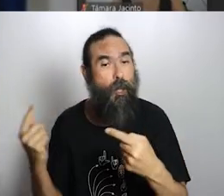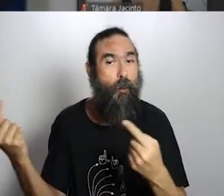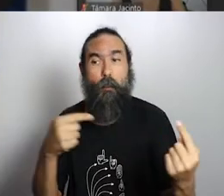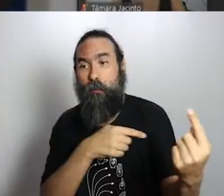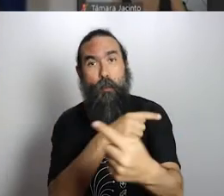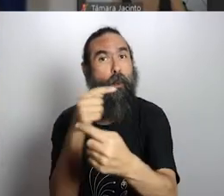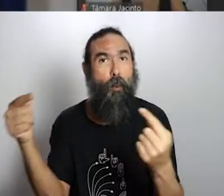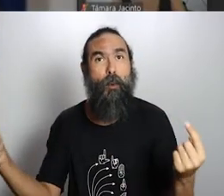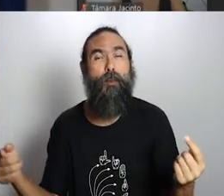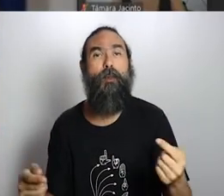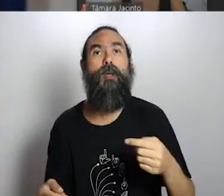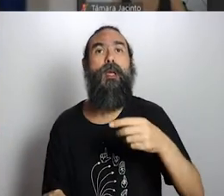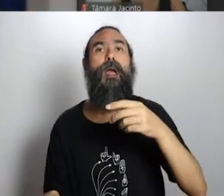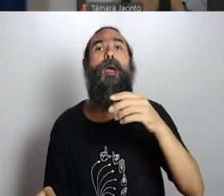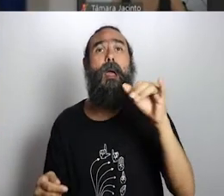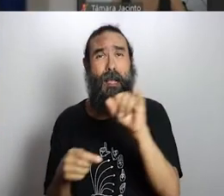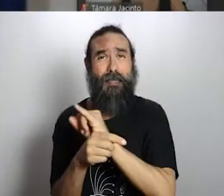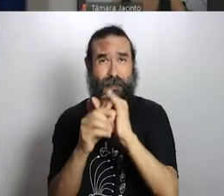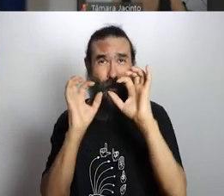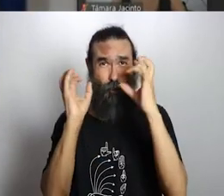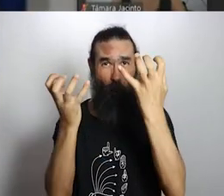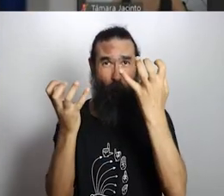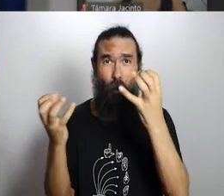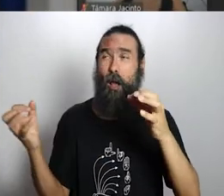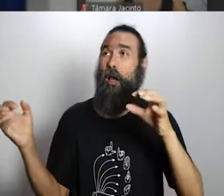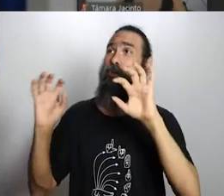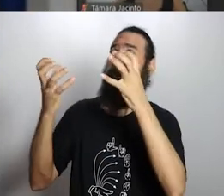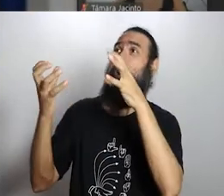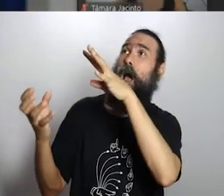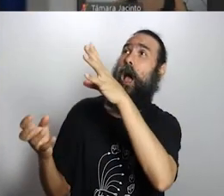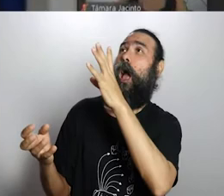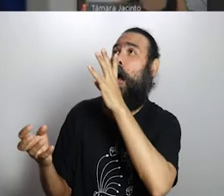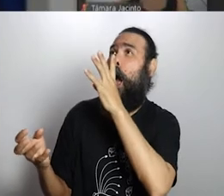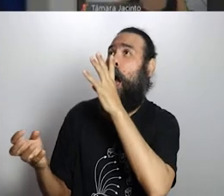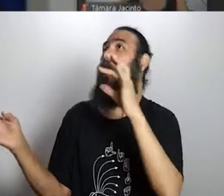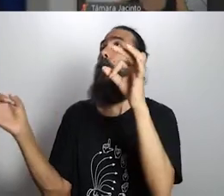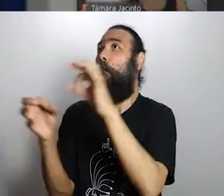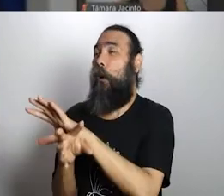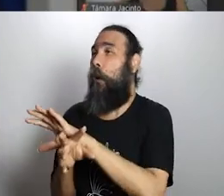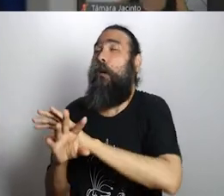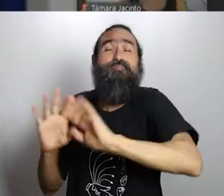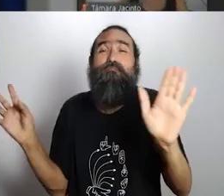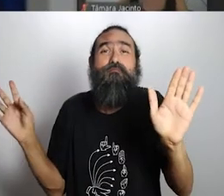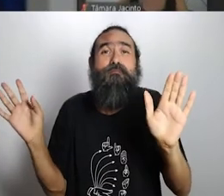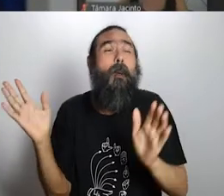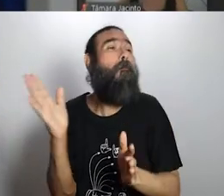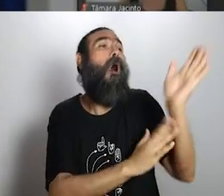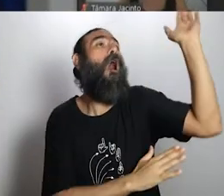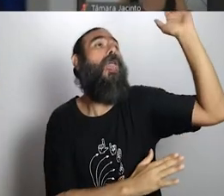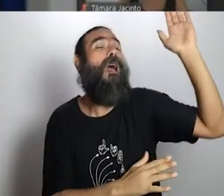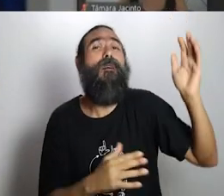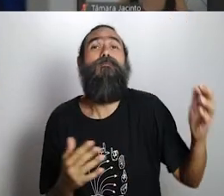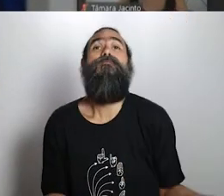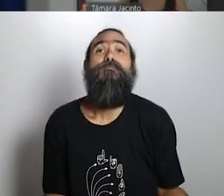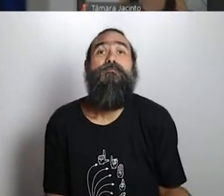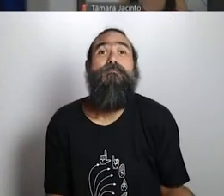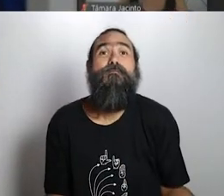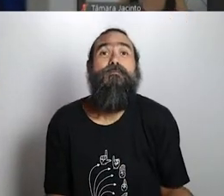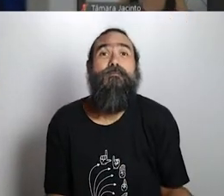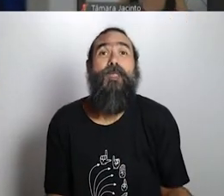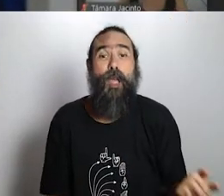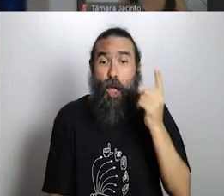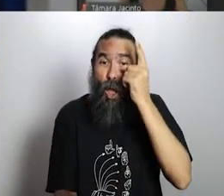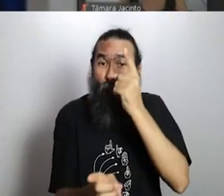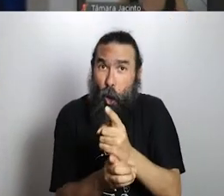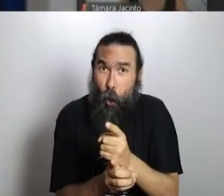o show, acaba o show e vai embora. Isso não foi um encontro, isso foi um supapo, isso foi um assustado, né, mestre? Agora,